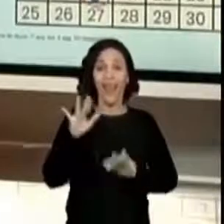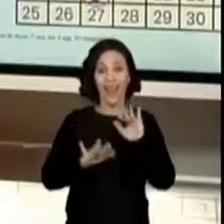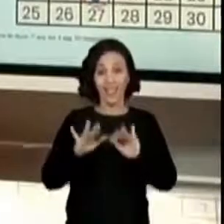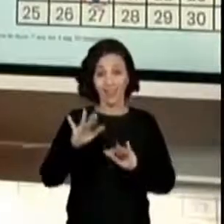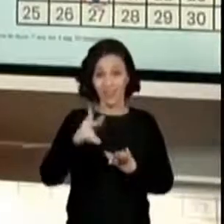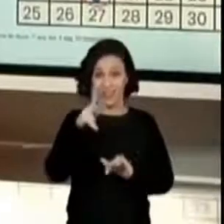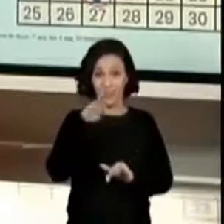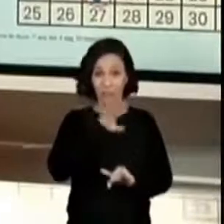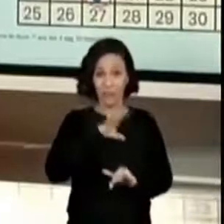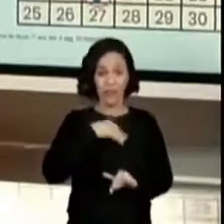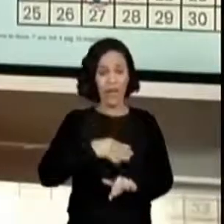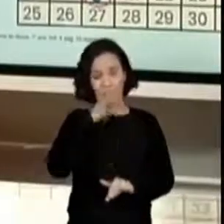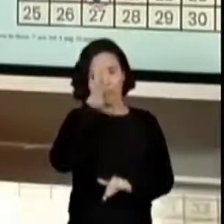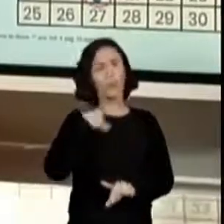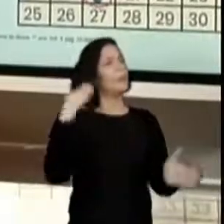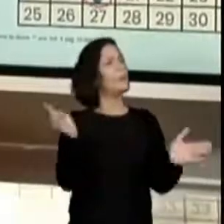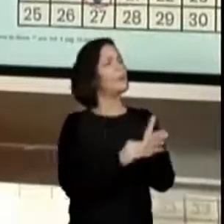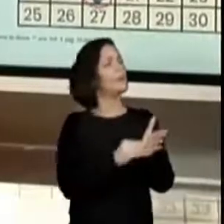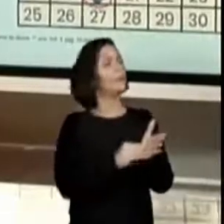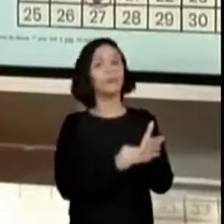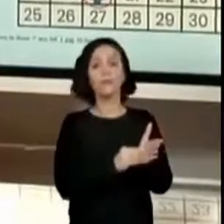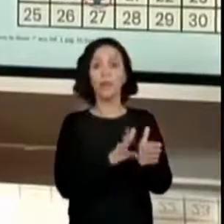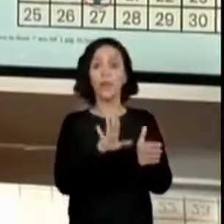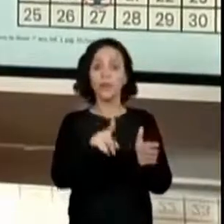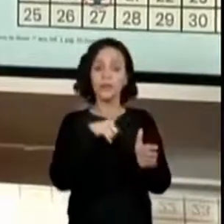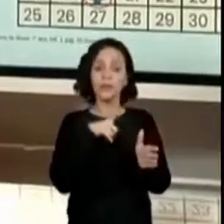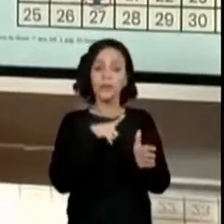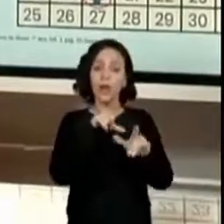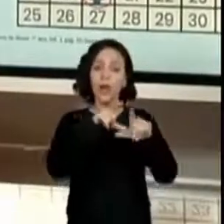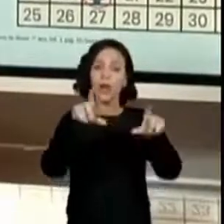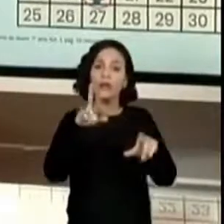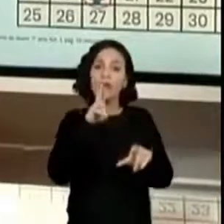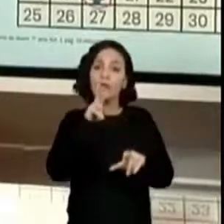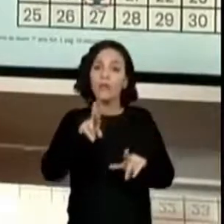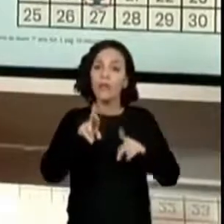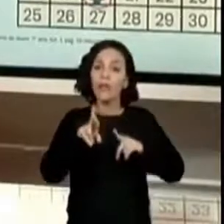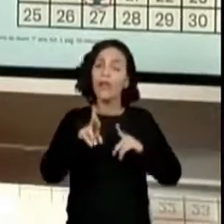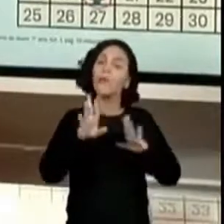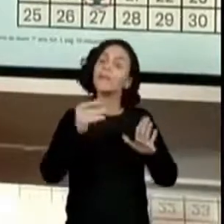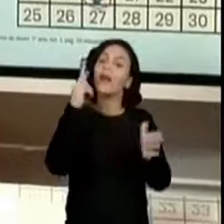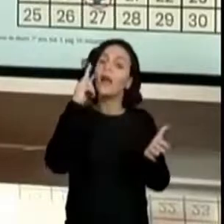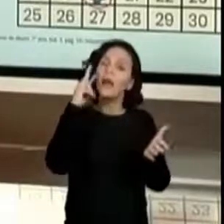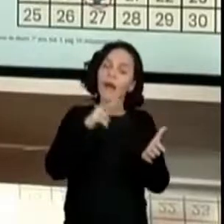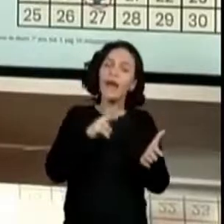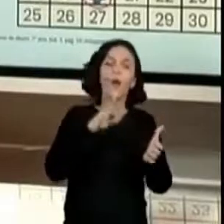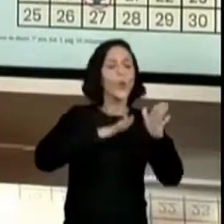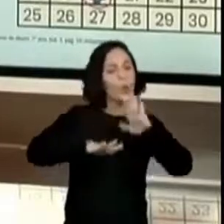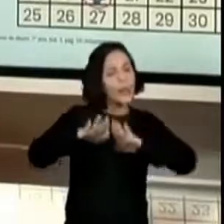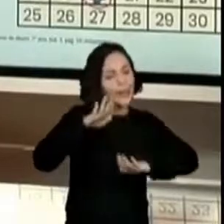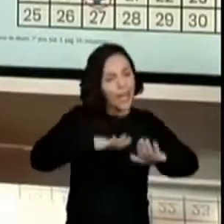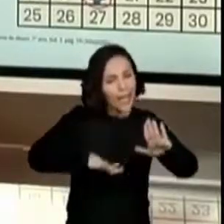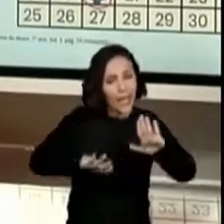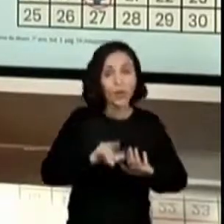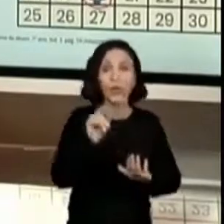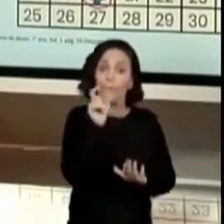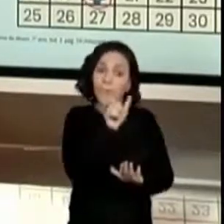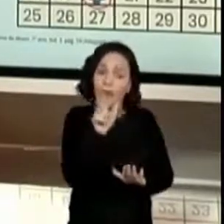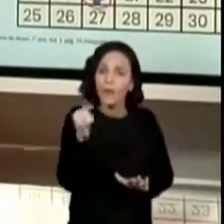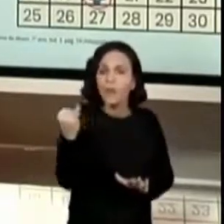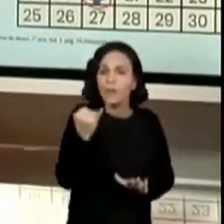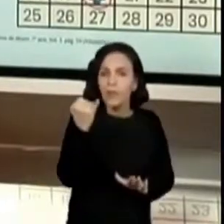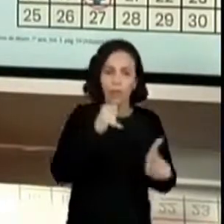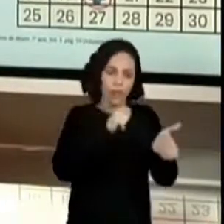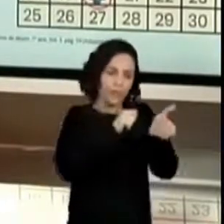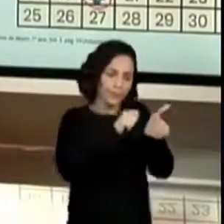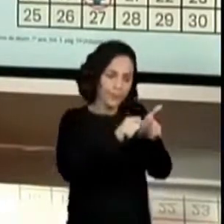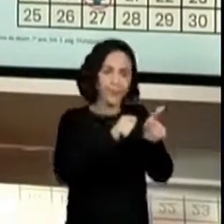mais precisa já está ali na situação. Por isso que tem que ler com bastante atenção, com bastante cuidado e ir anotando tudo que você está